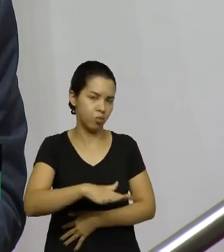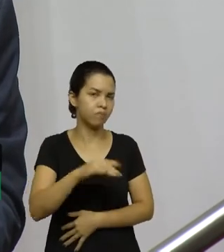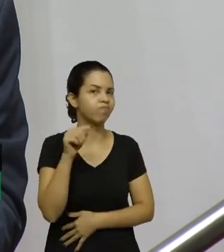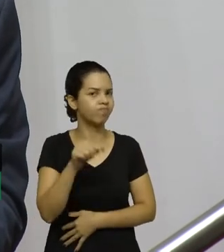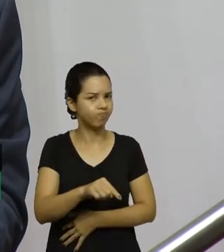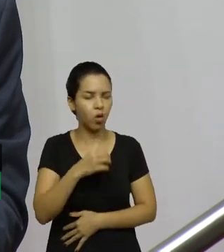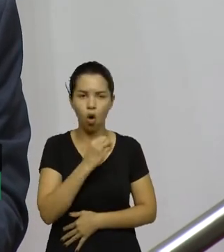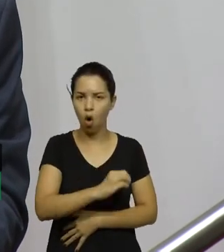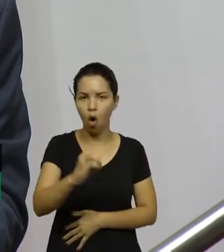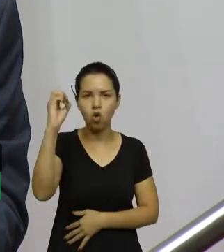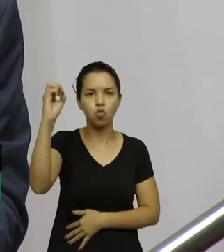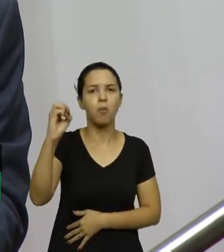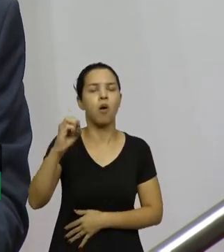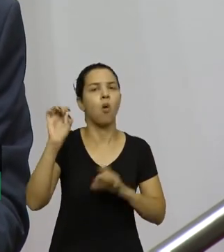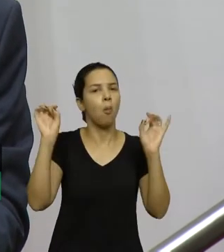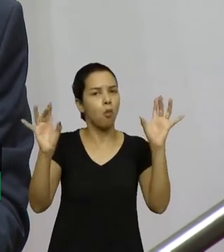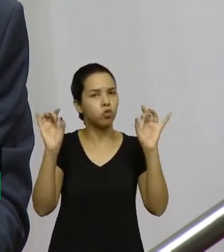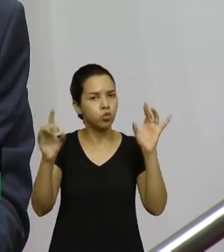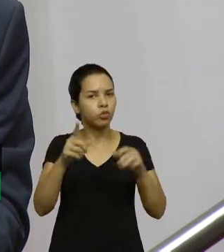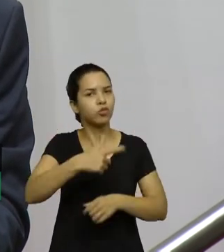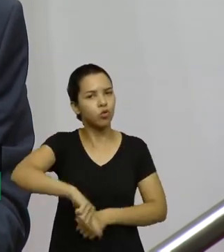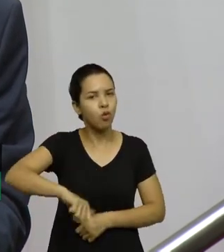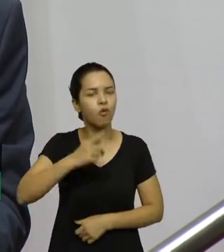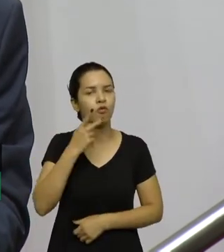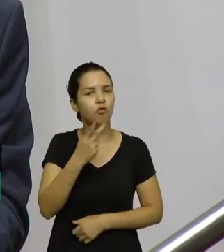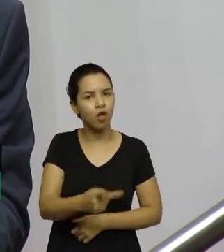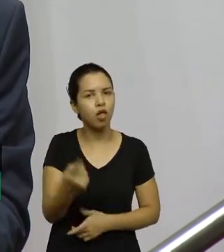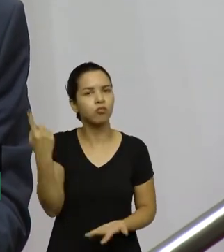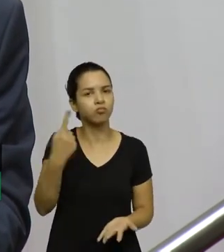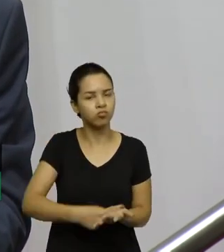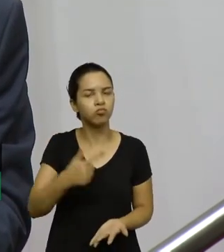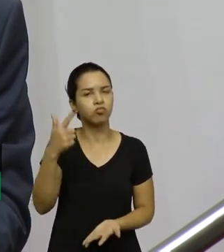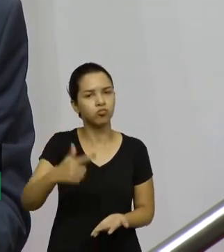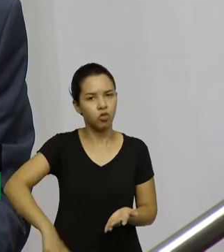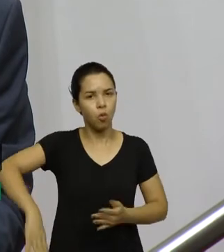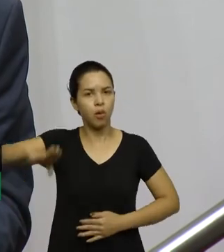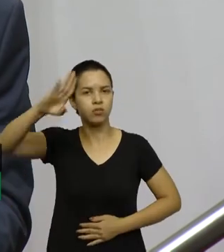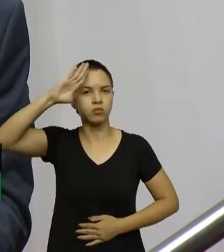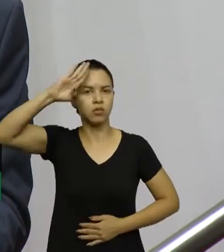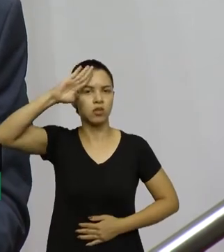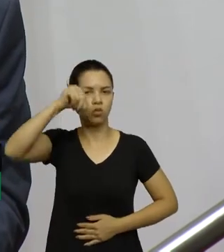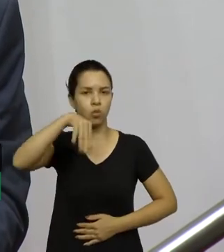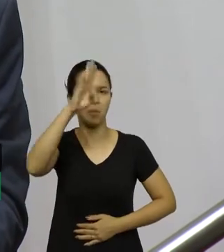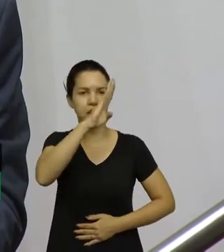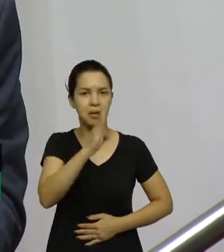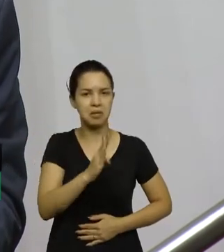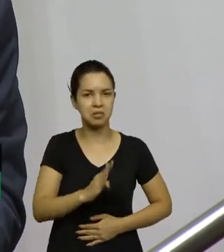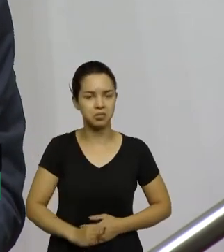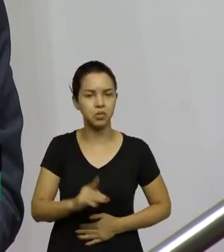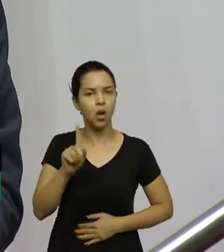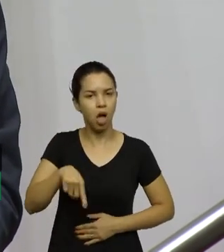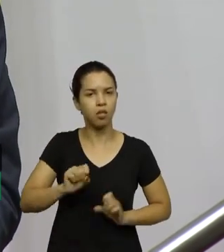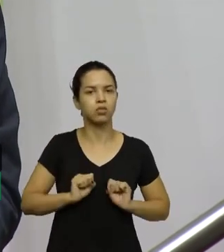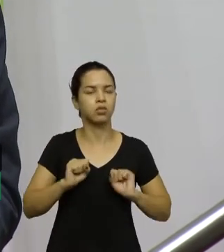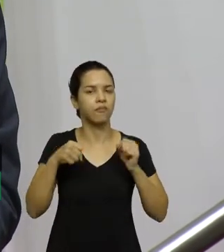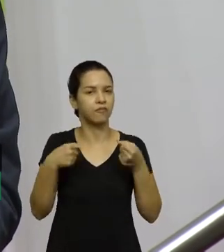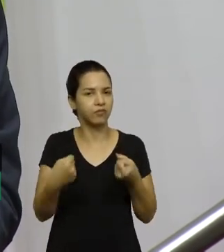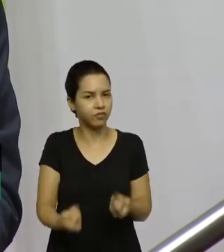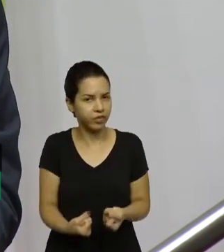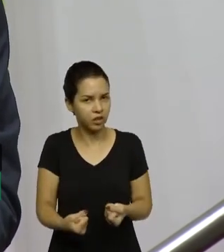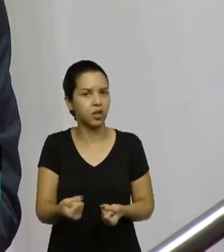ótima oportunidade para reafirmar o compromisso que o Exército Brasileiro tem de defender a nossa